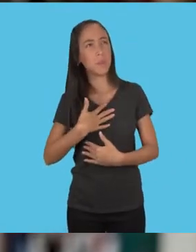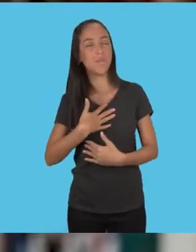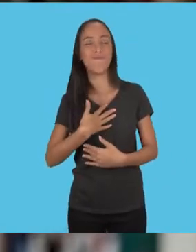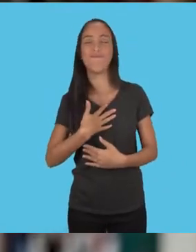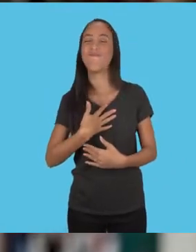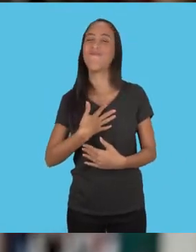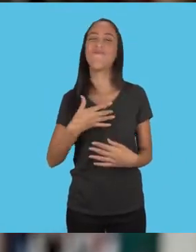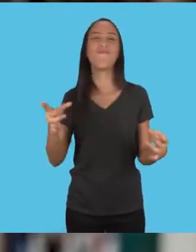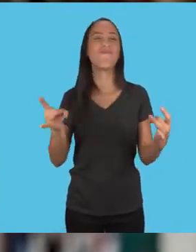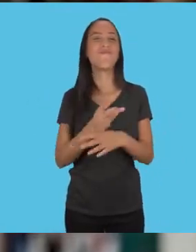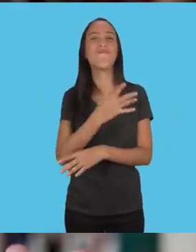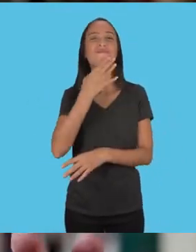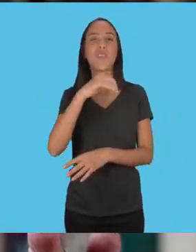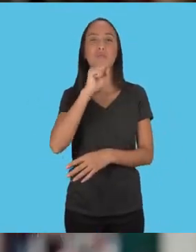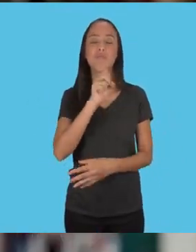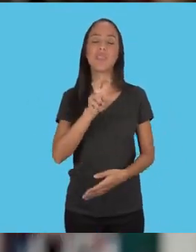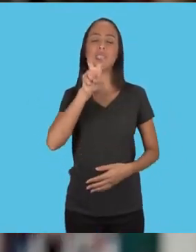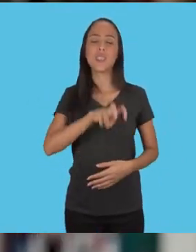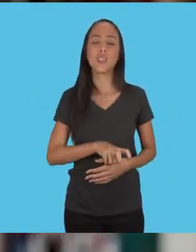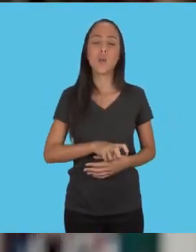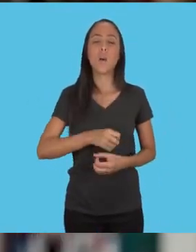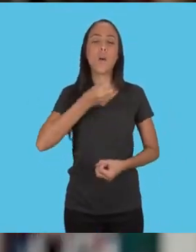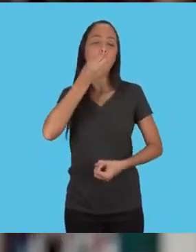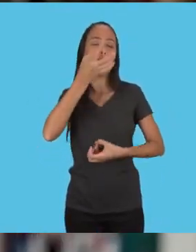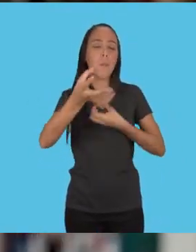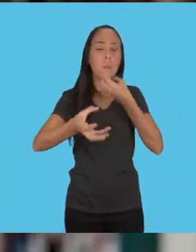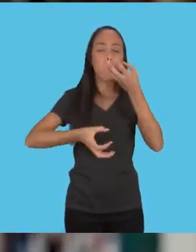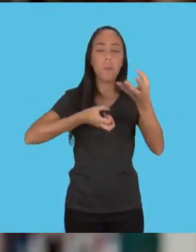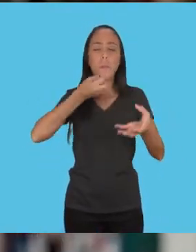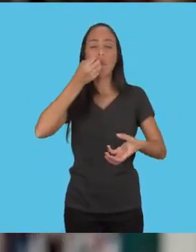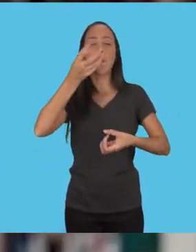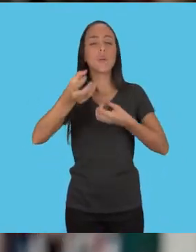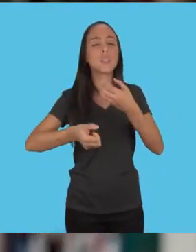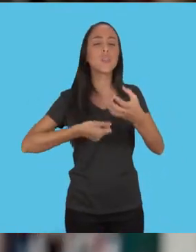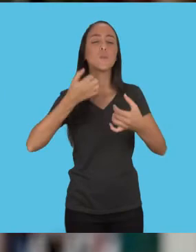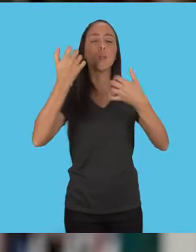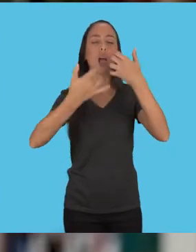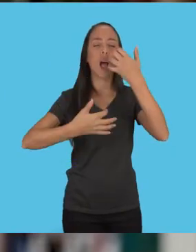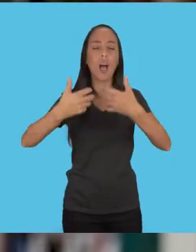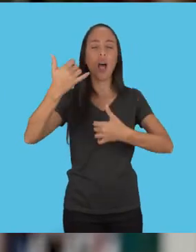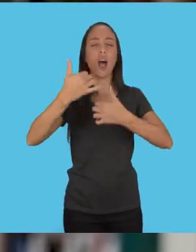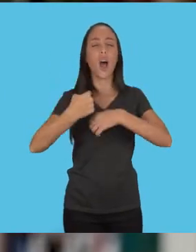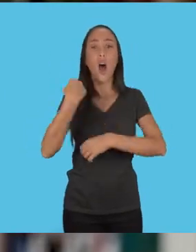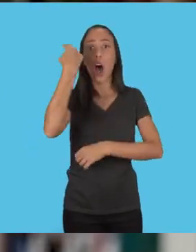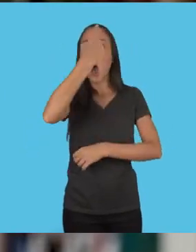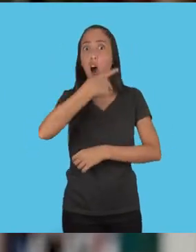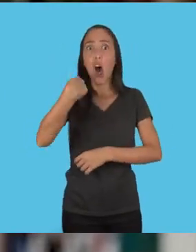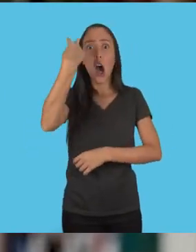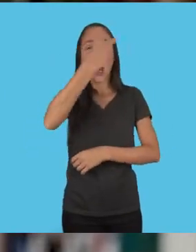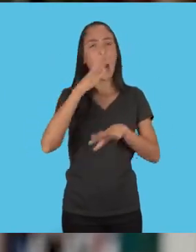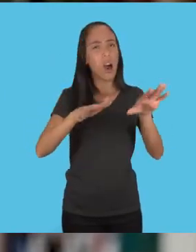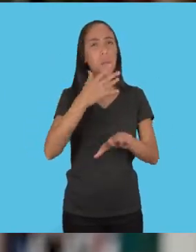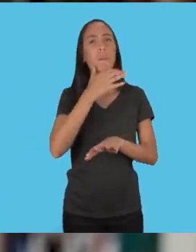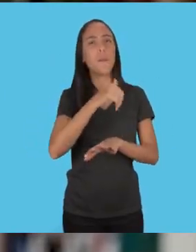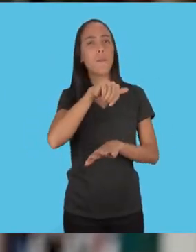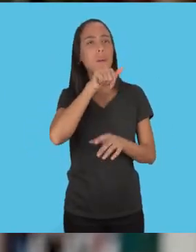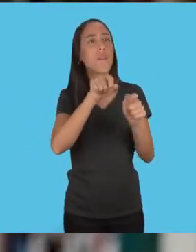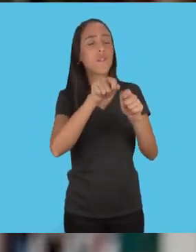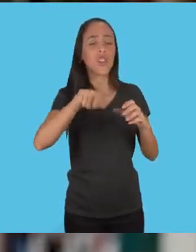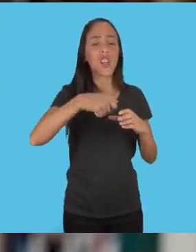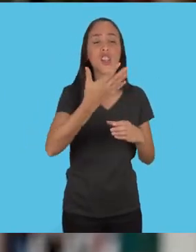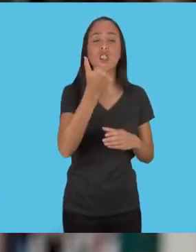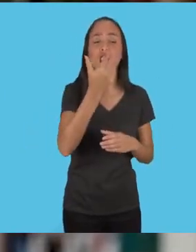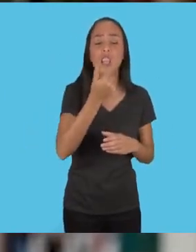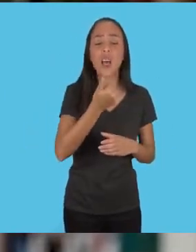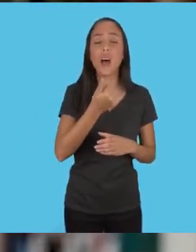Pronto. Ele ficava sentado horas. Às vezes, a mamãe chamava a gente para jantar e estava eu e o